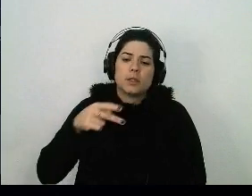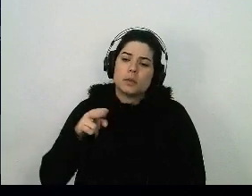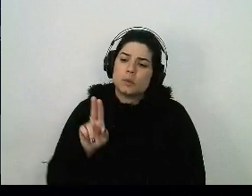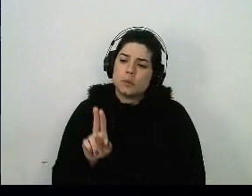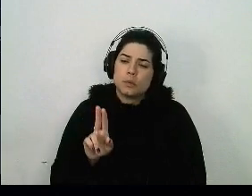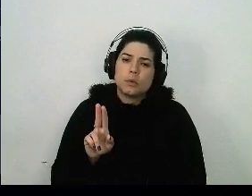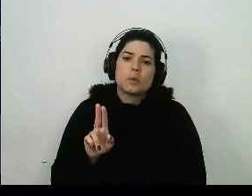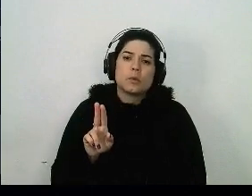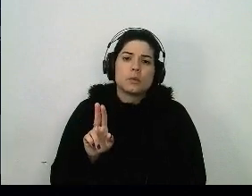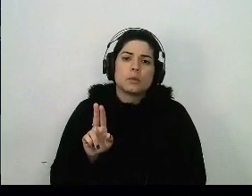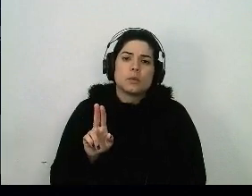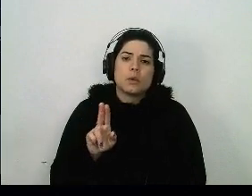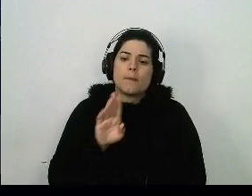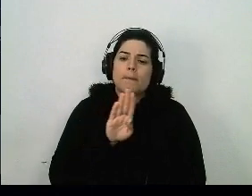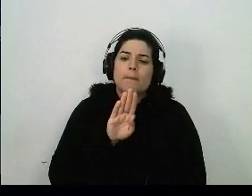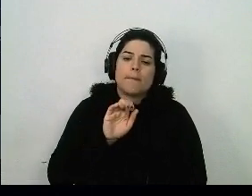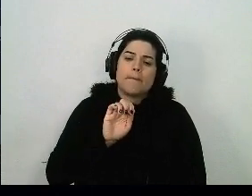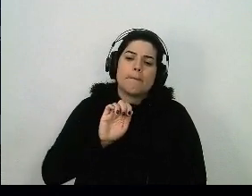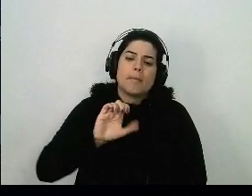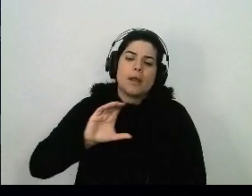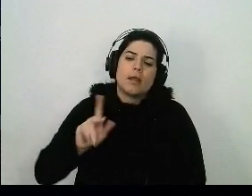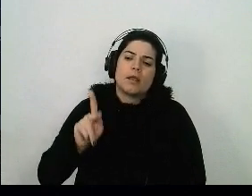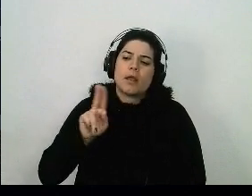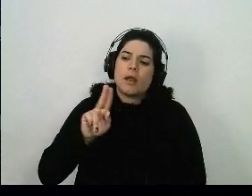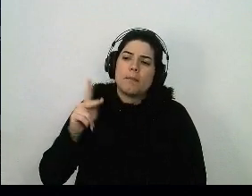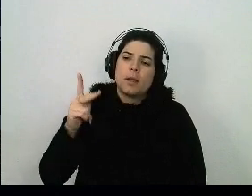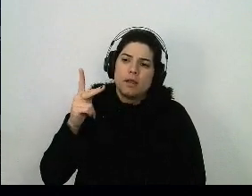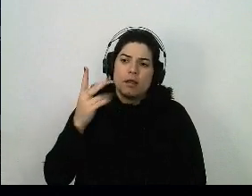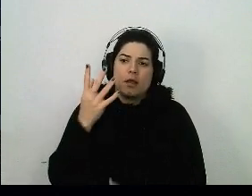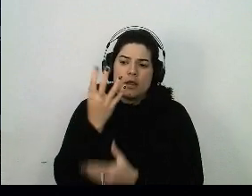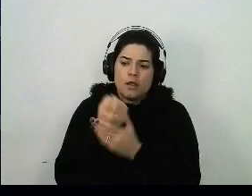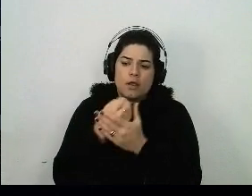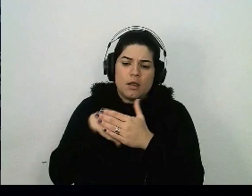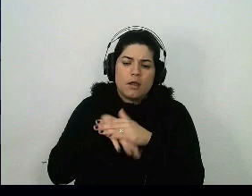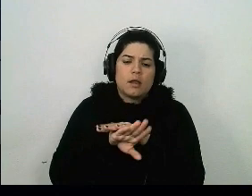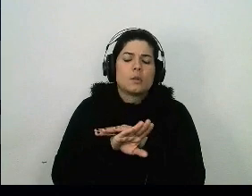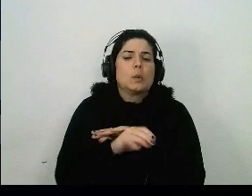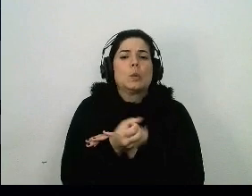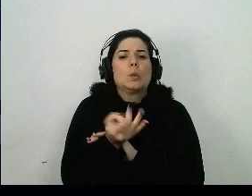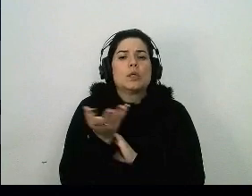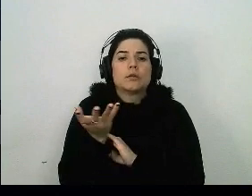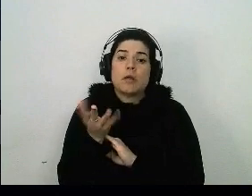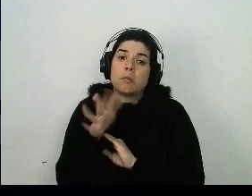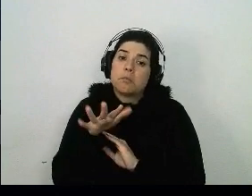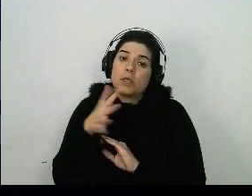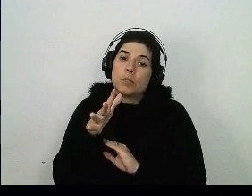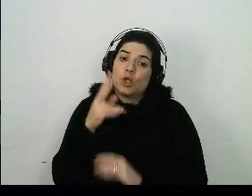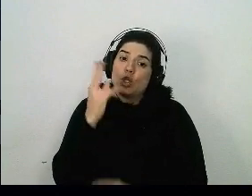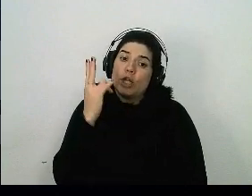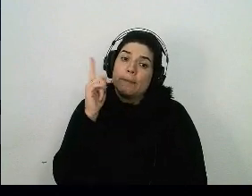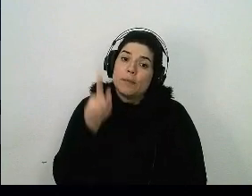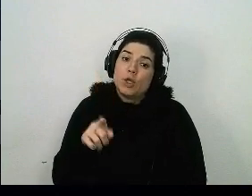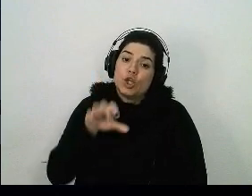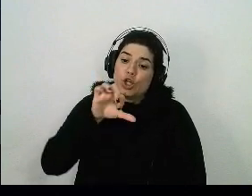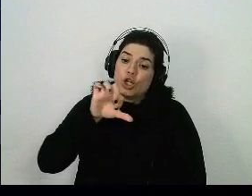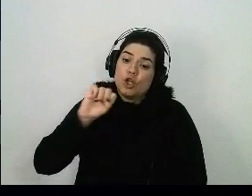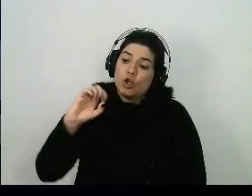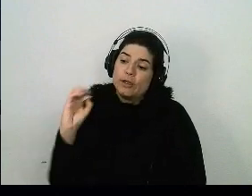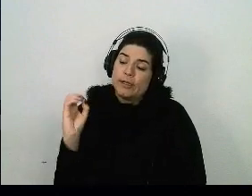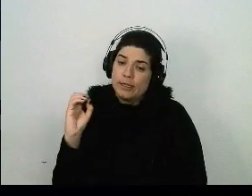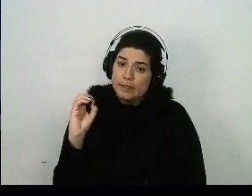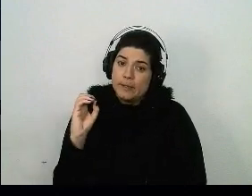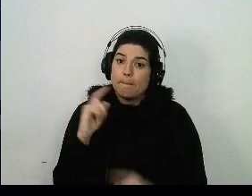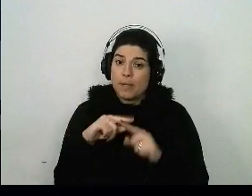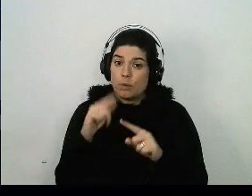mercado? Se a gente pegar um em segunda mão, ele é 2.980, mas para você dar suporte a ele, é